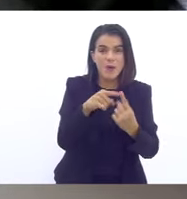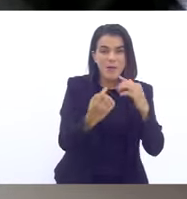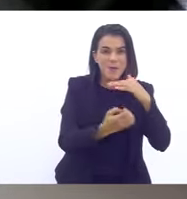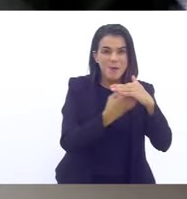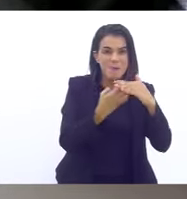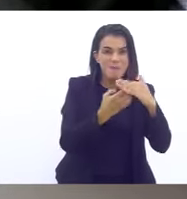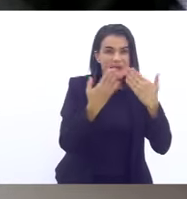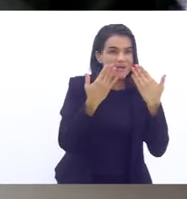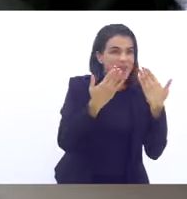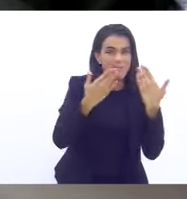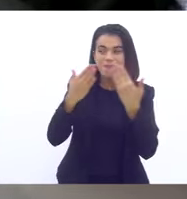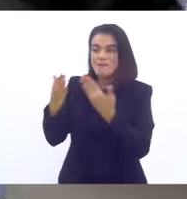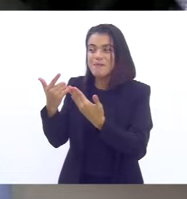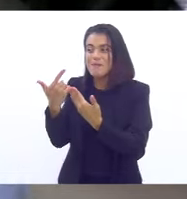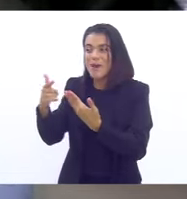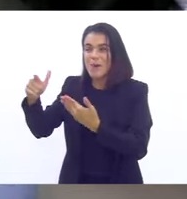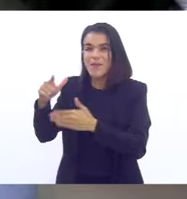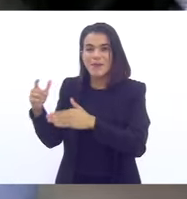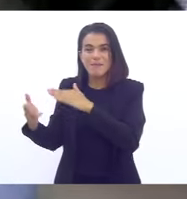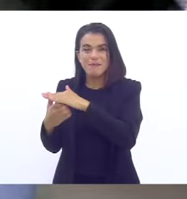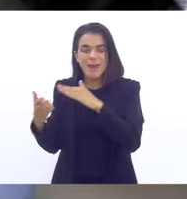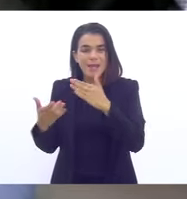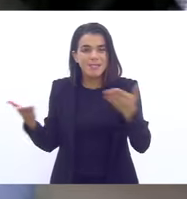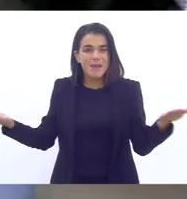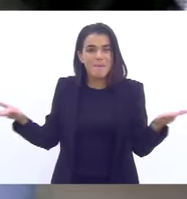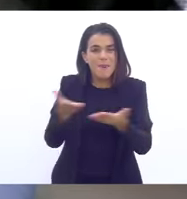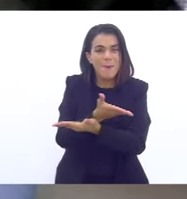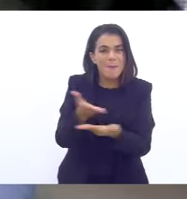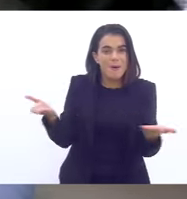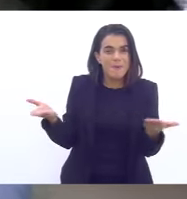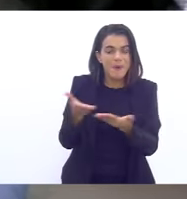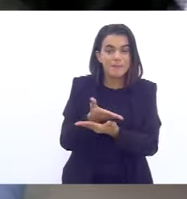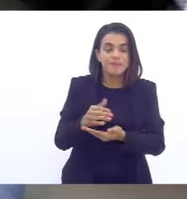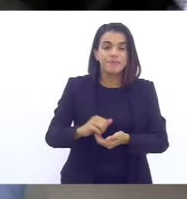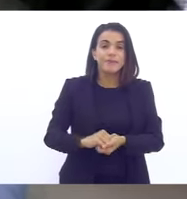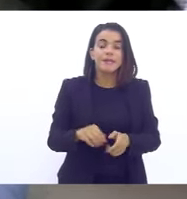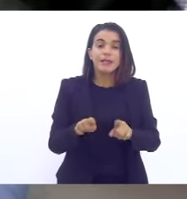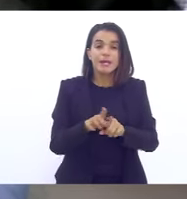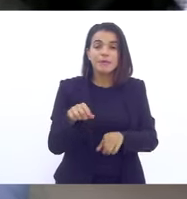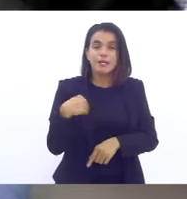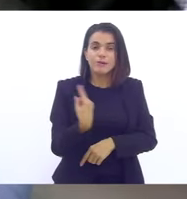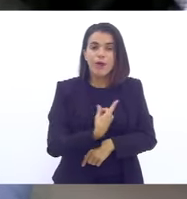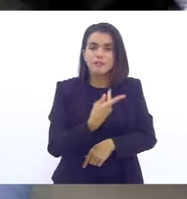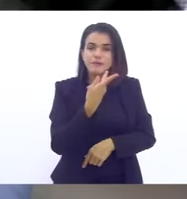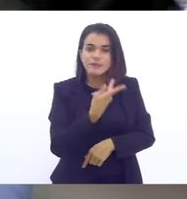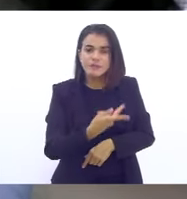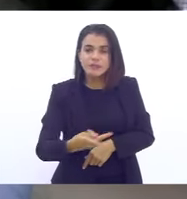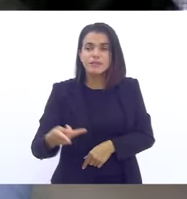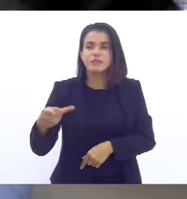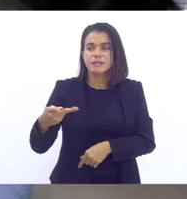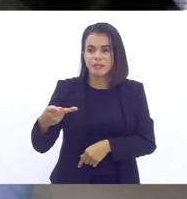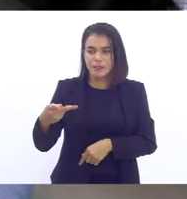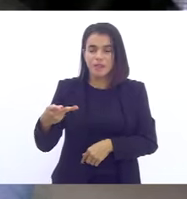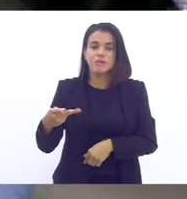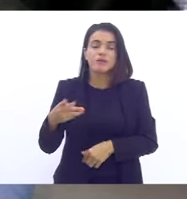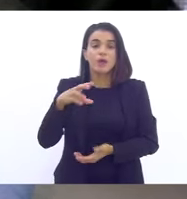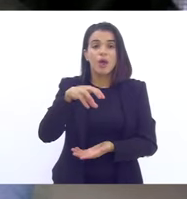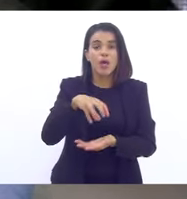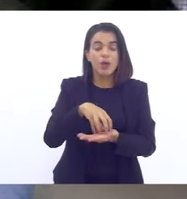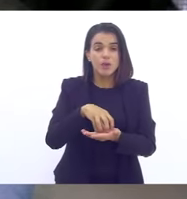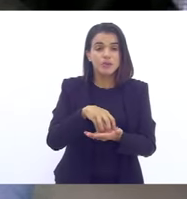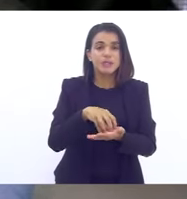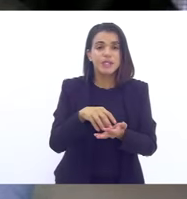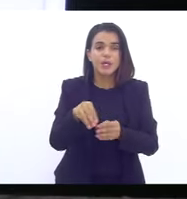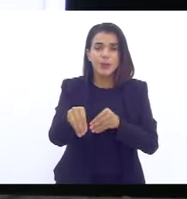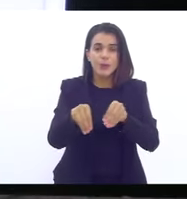outra. Então, foi oportunidade também de discussão entre elas. Fizemos uma visita também ao centro de operações da Enel,